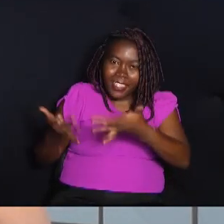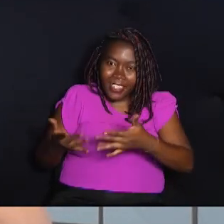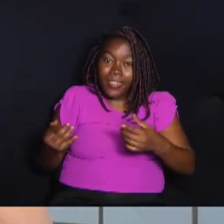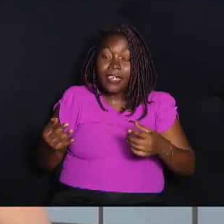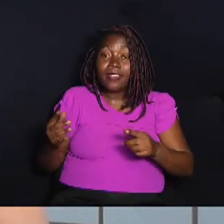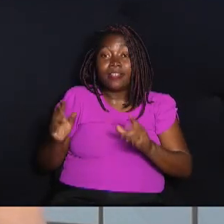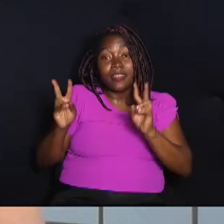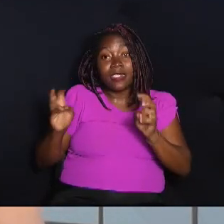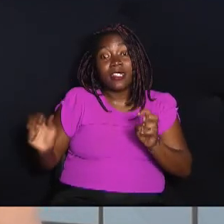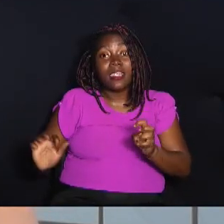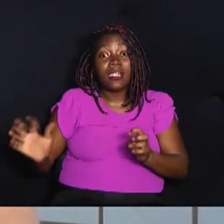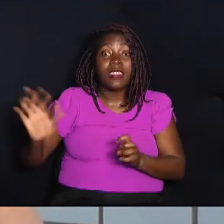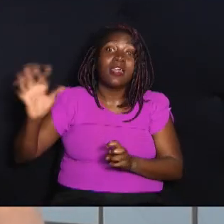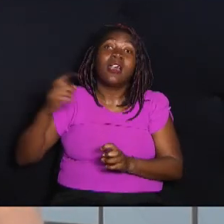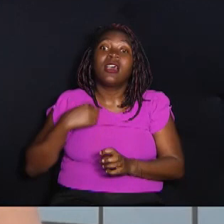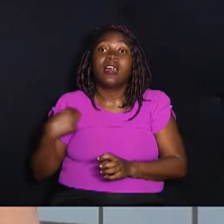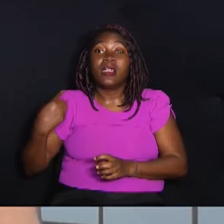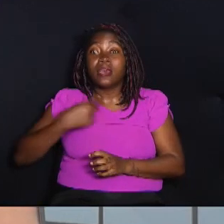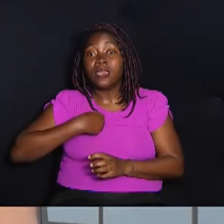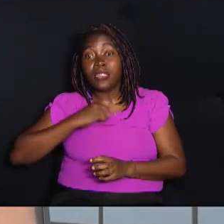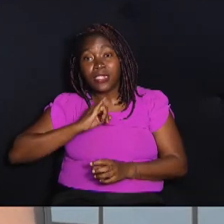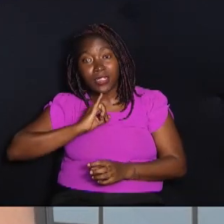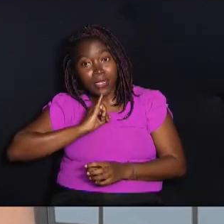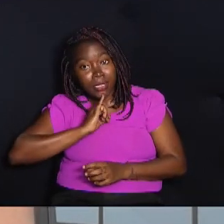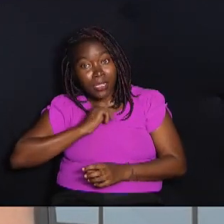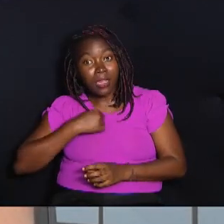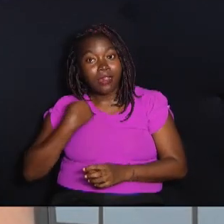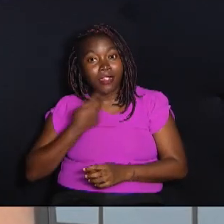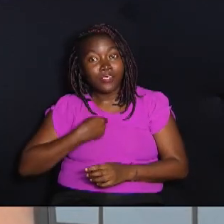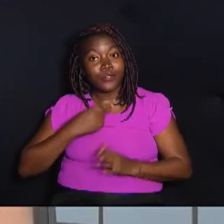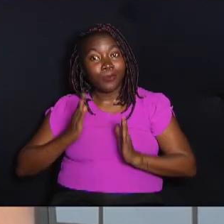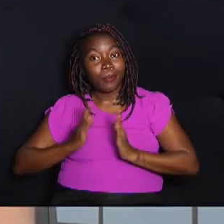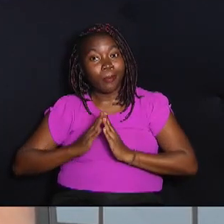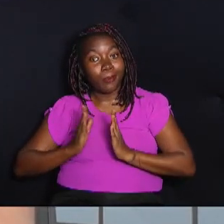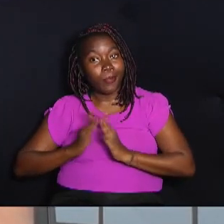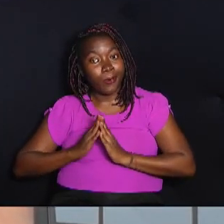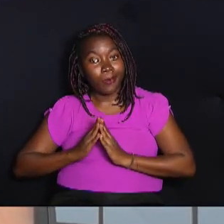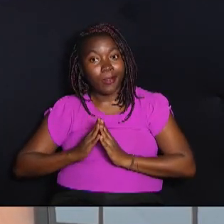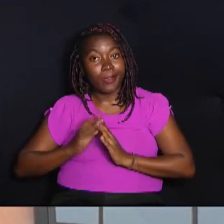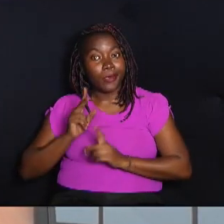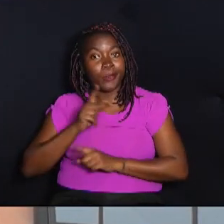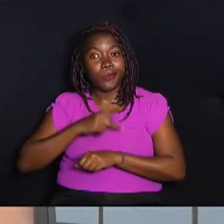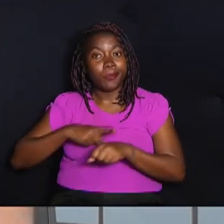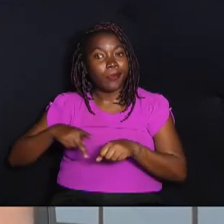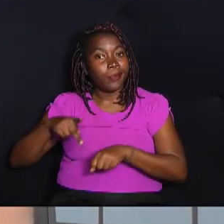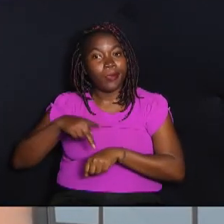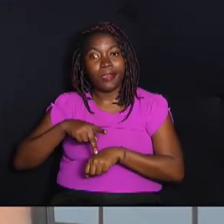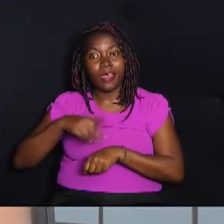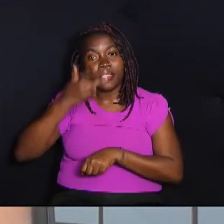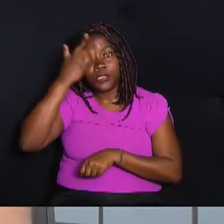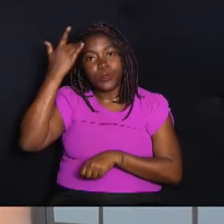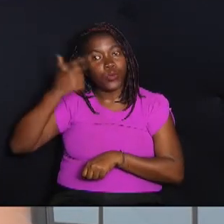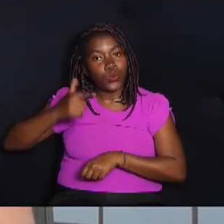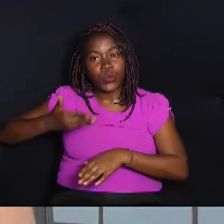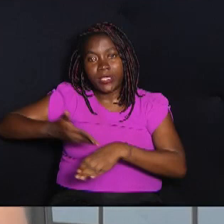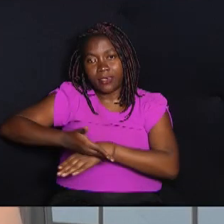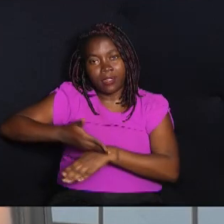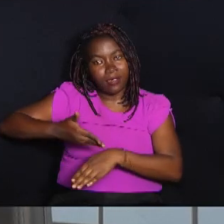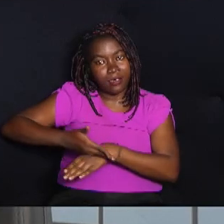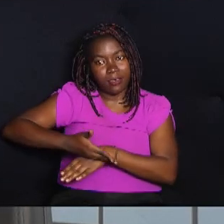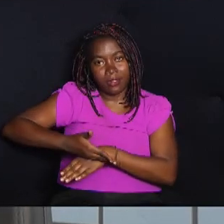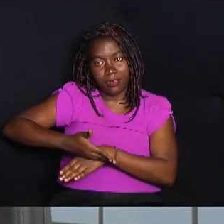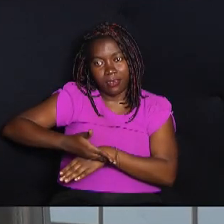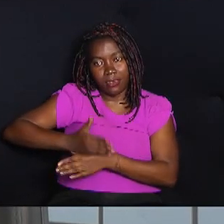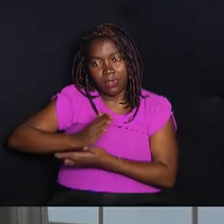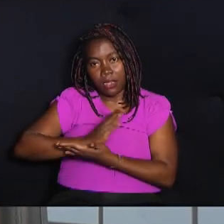periferia. A gente, infelizmente, a gente mora num país que as pessoas não têm acesso a